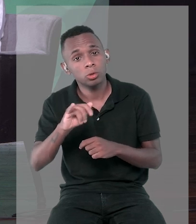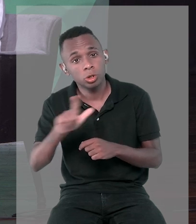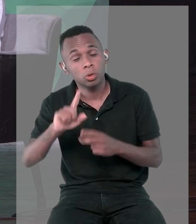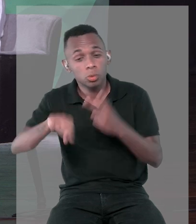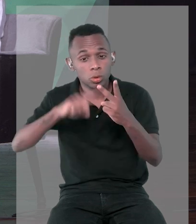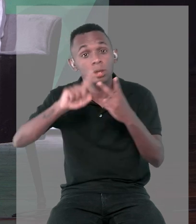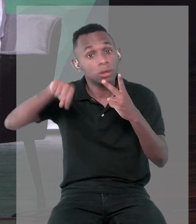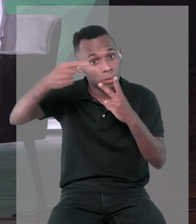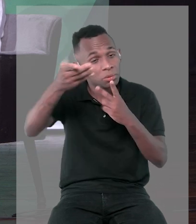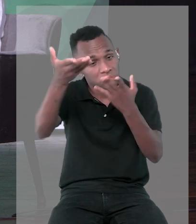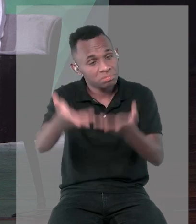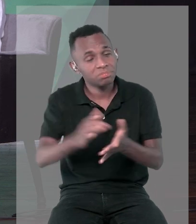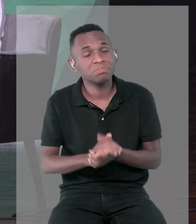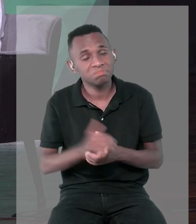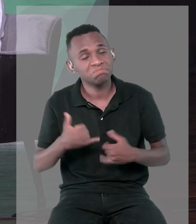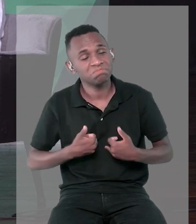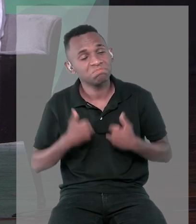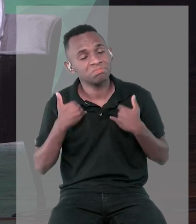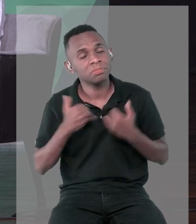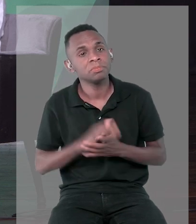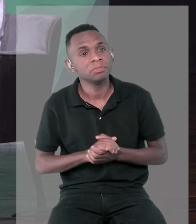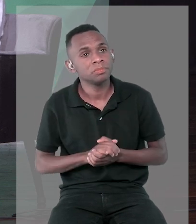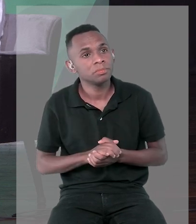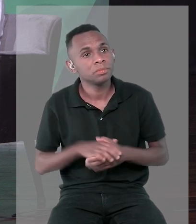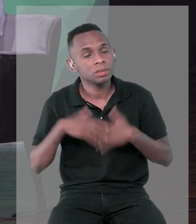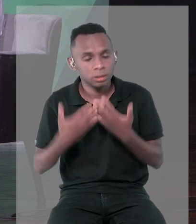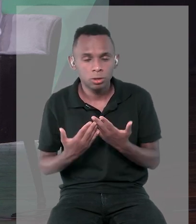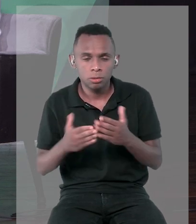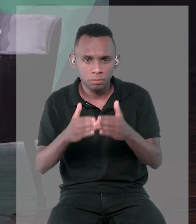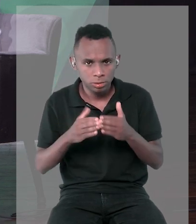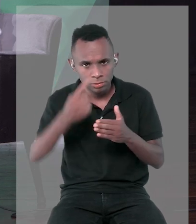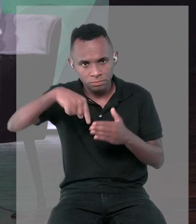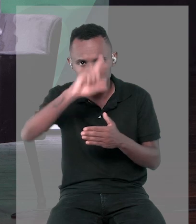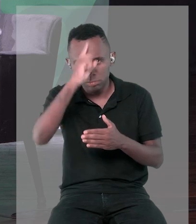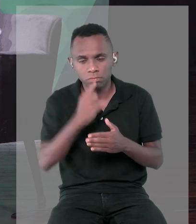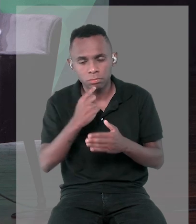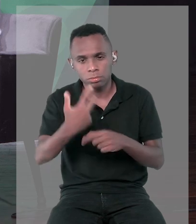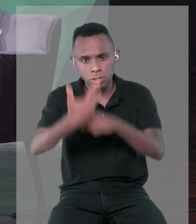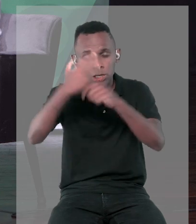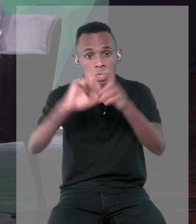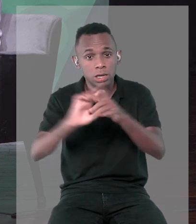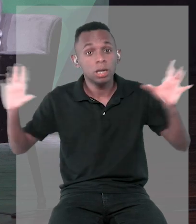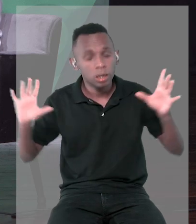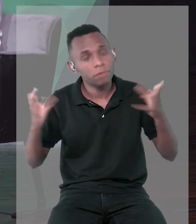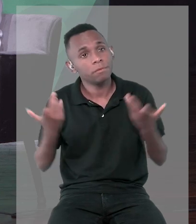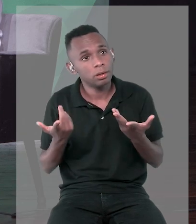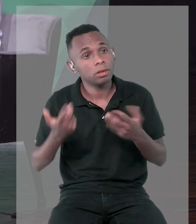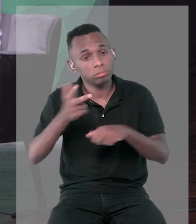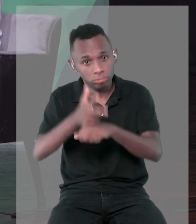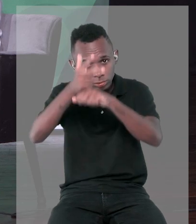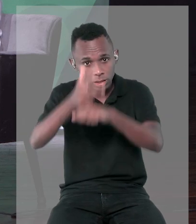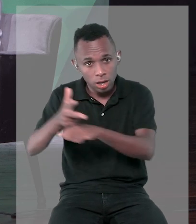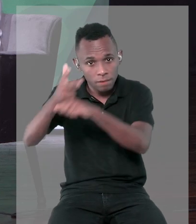lembrei. Não é? Bem, gente, desde já peço autorização de imagem para todos. Esse